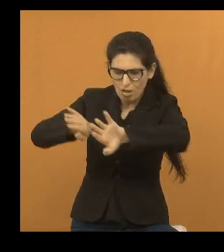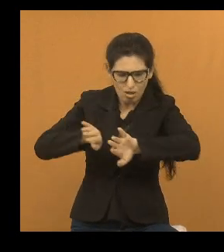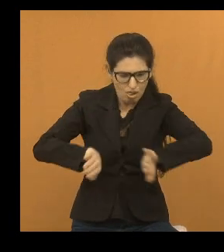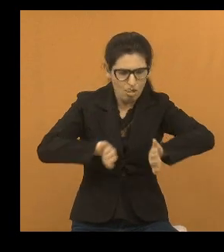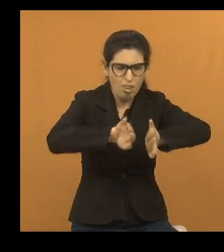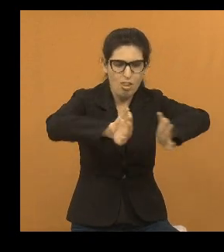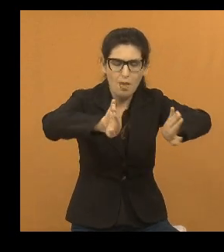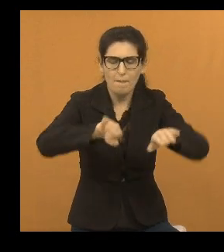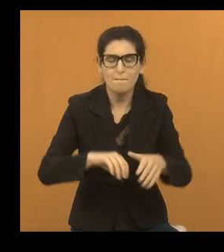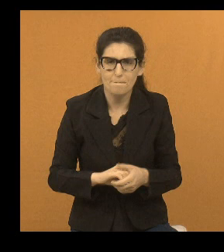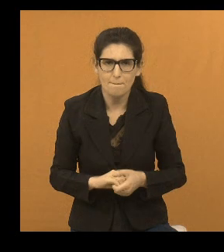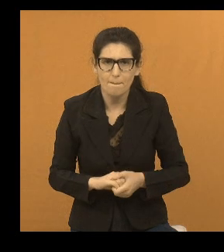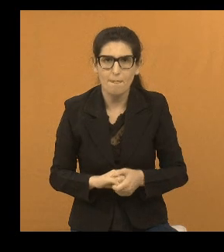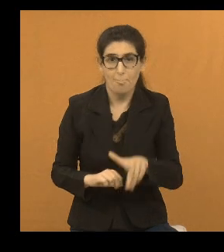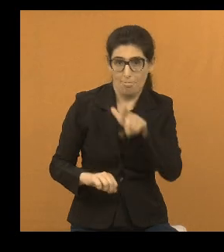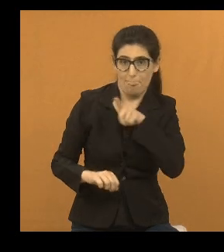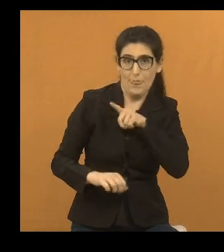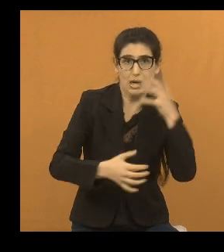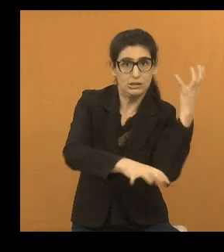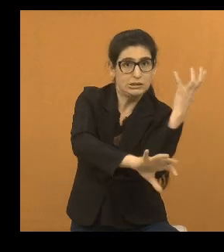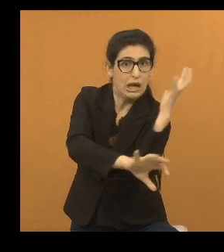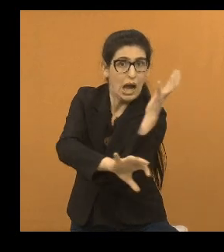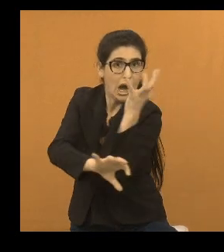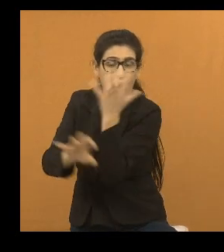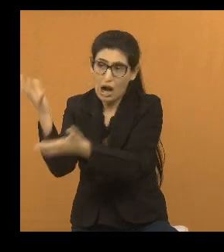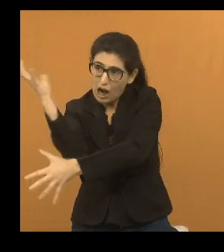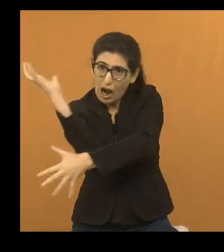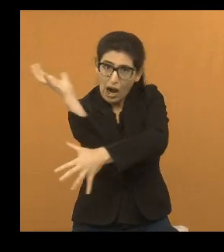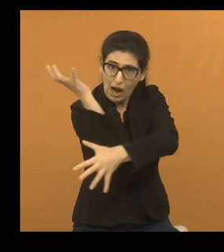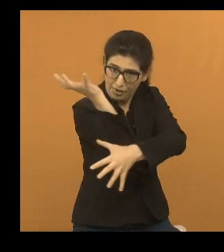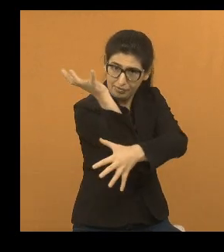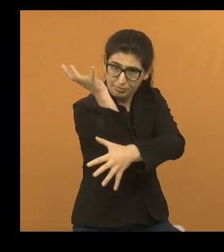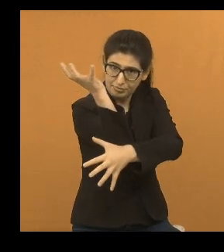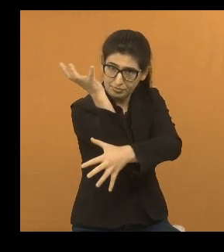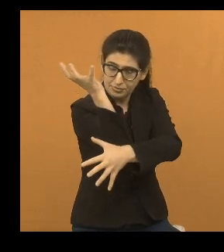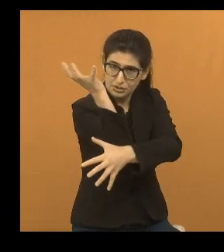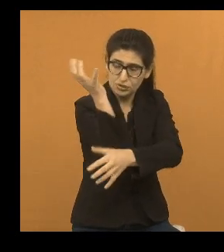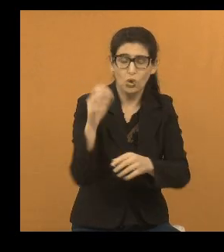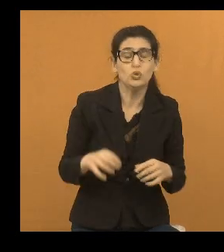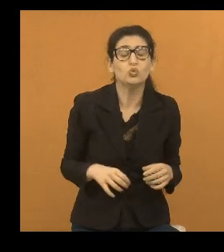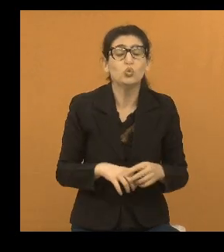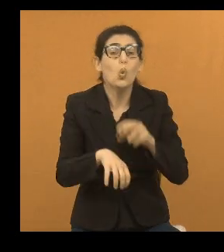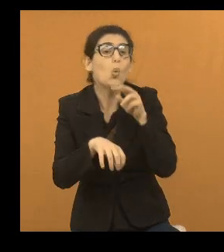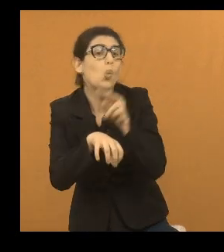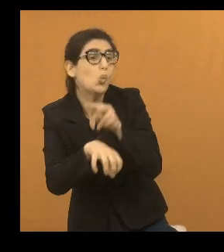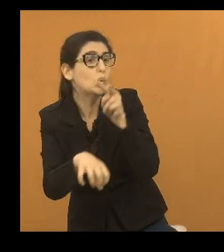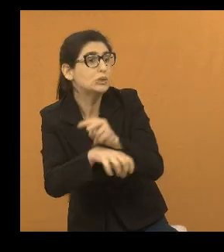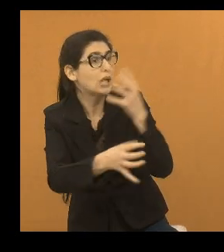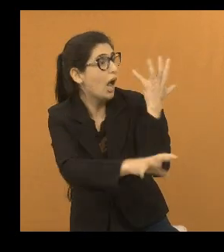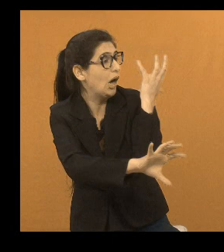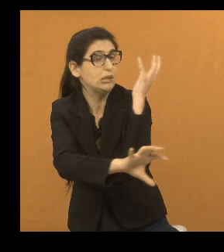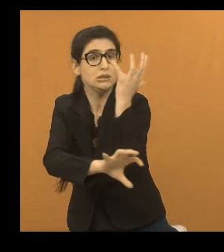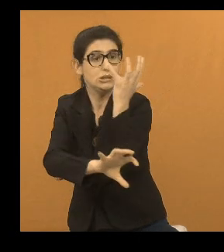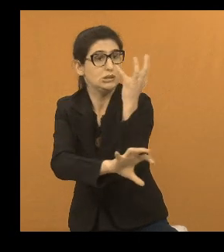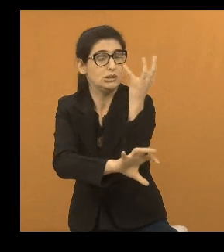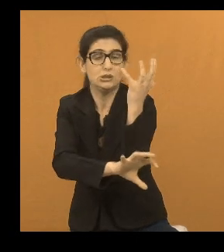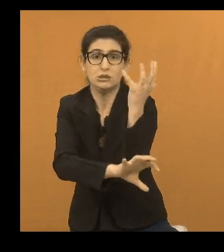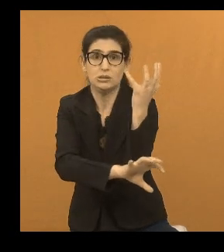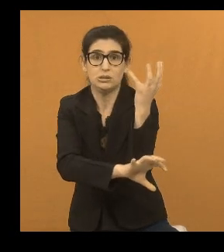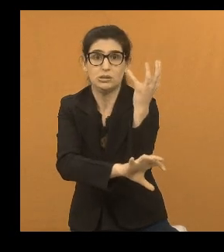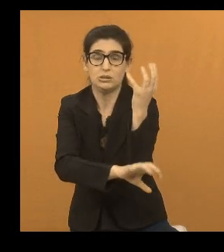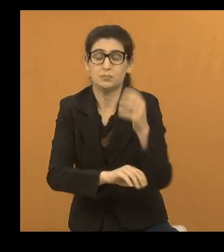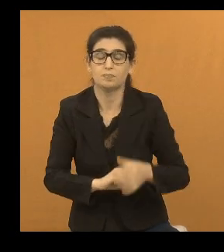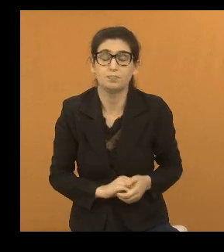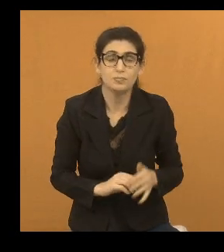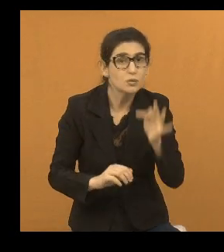que é composto pelas áreas verdes, com unidades de proteção ambiental integral,